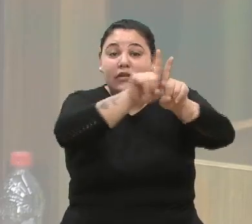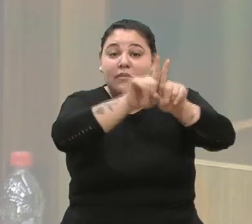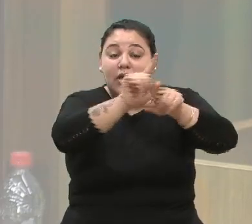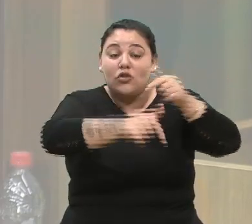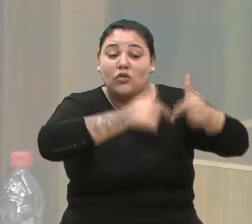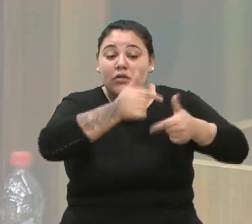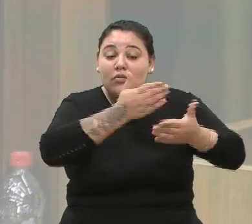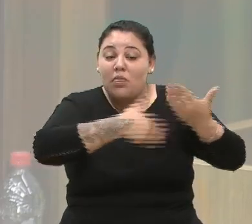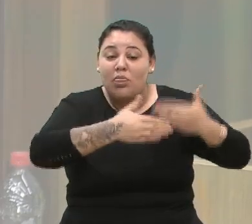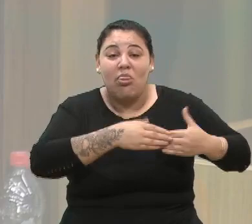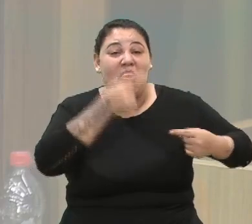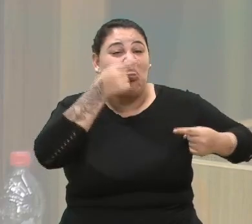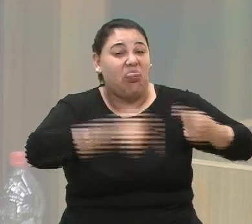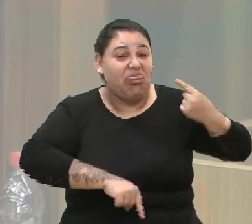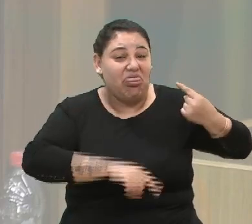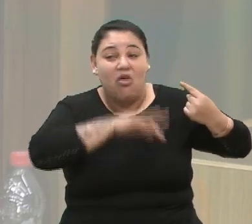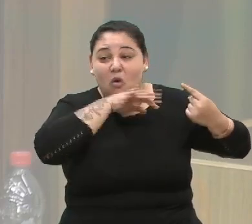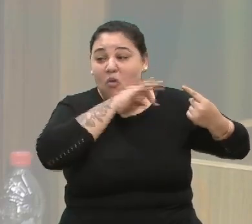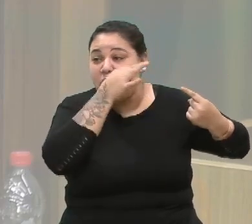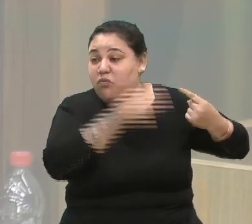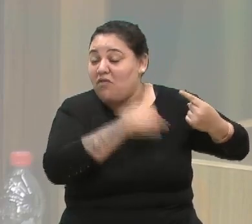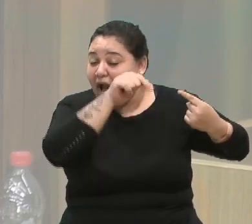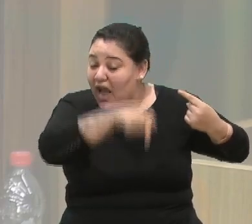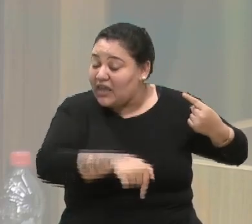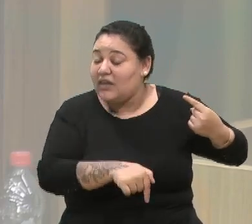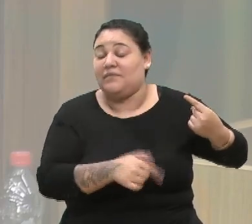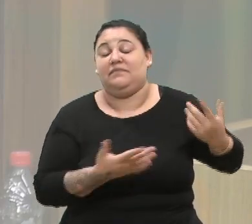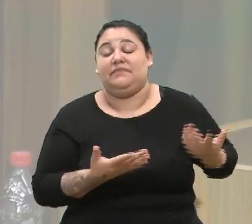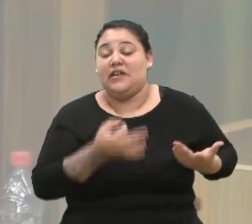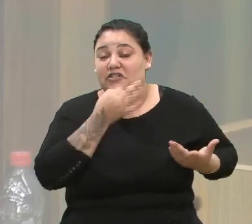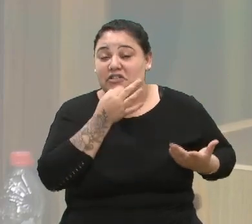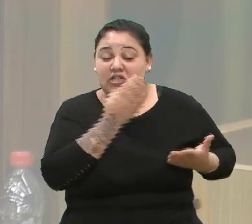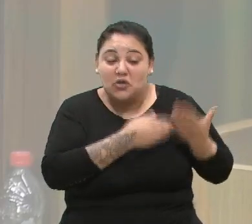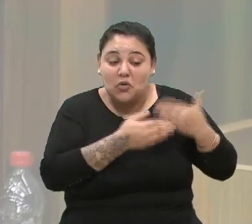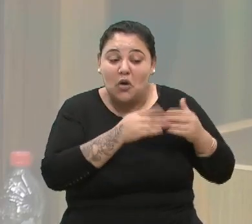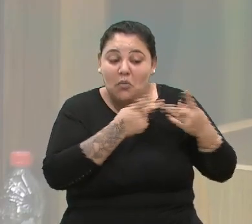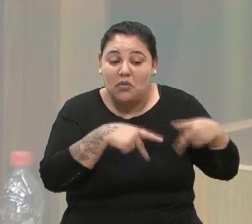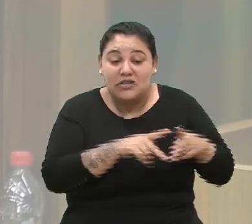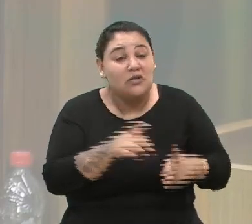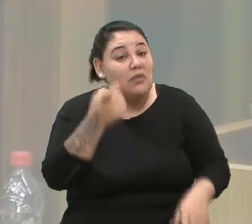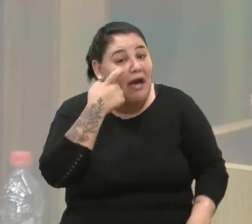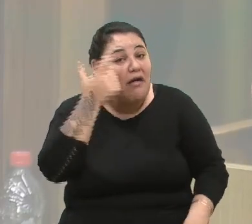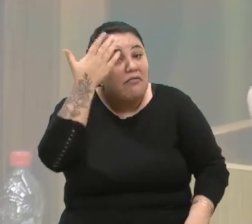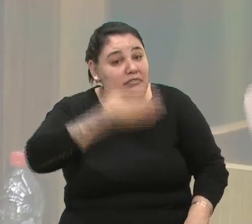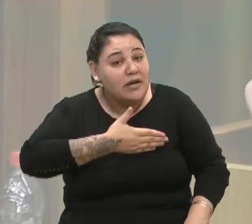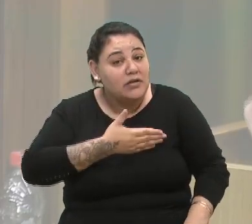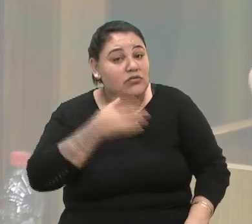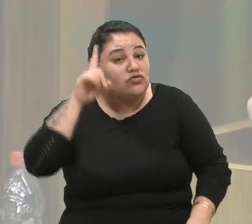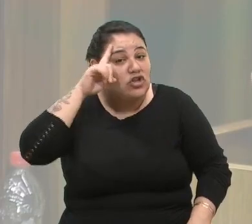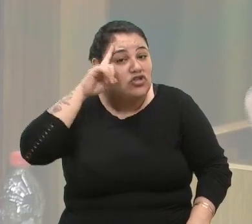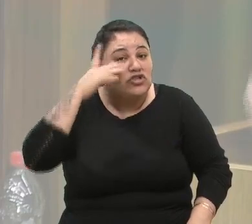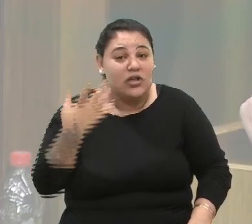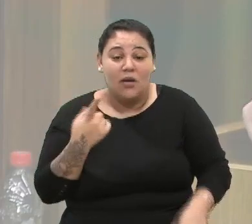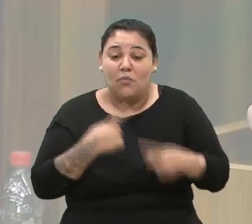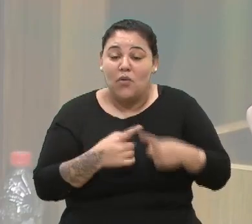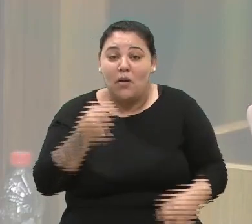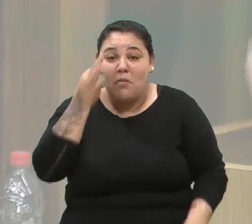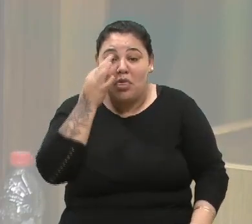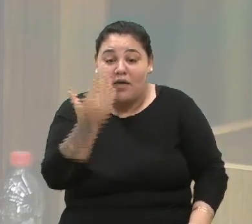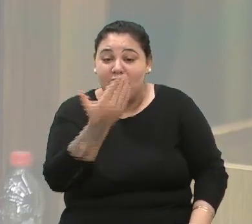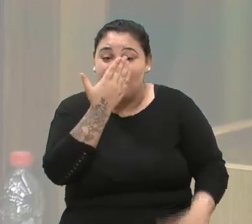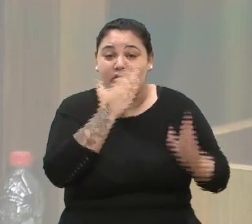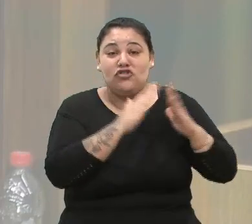não está sendo prestado de forma adequada em Caxias e toda a população está enxergando isso porque está presenciando na frente da